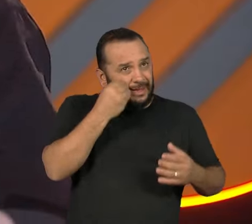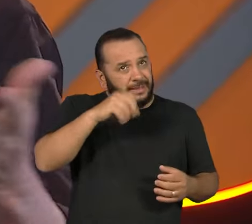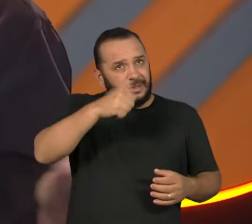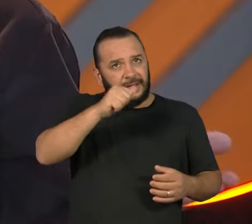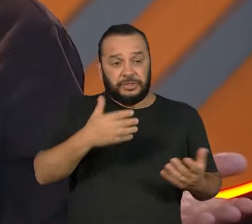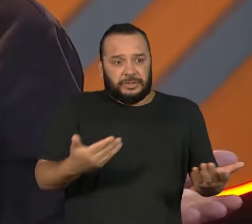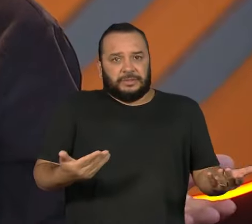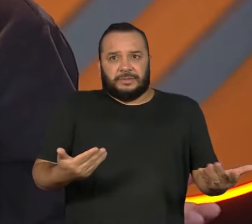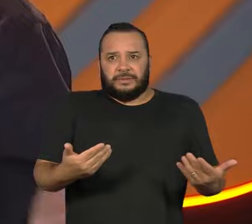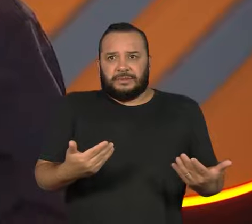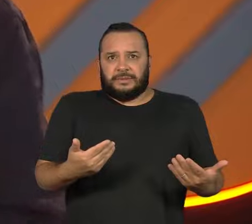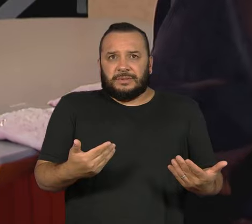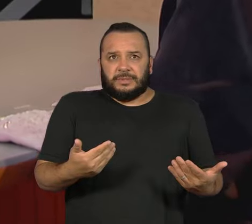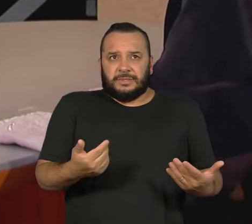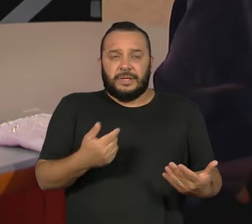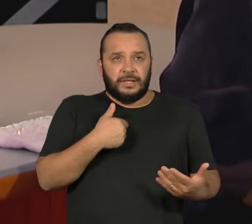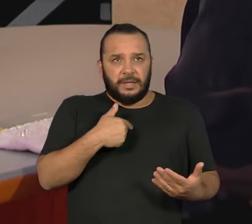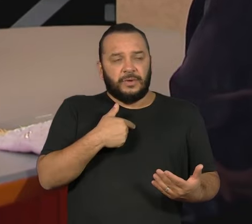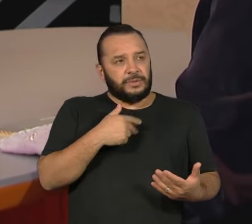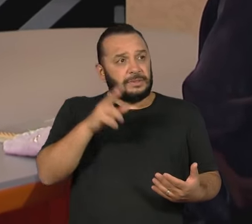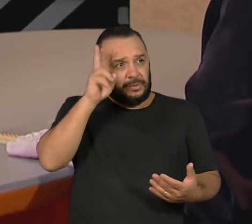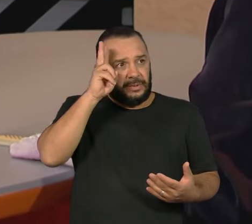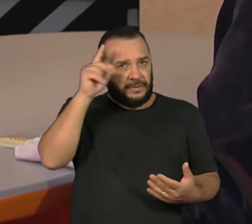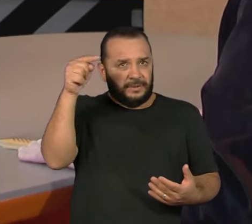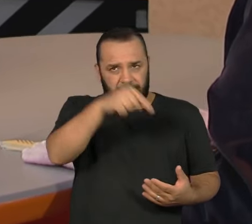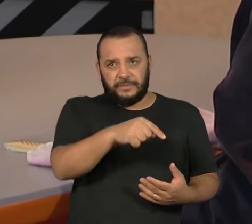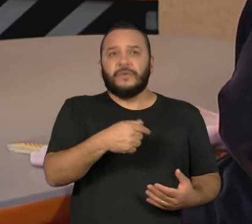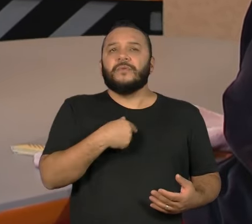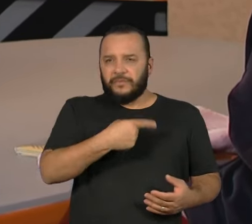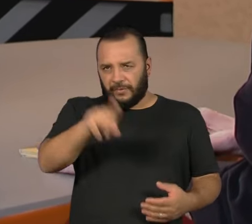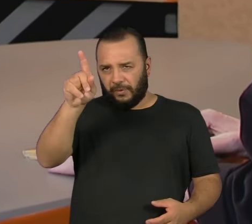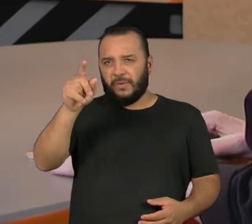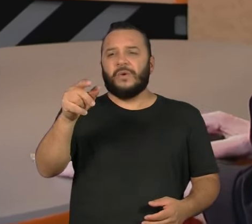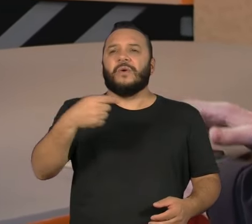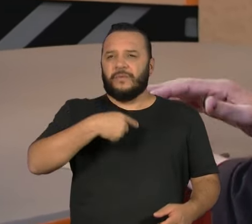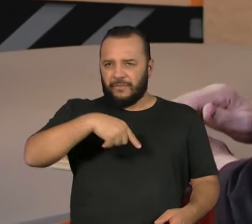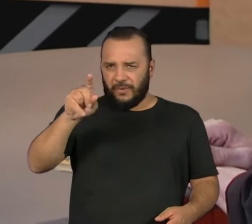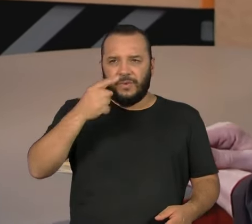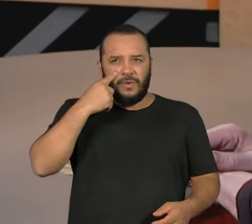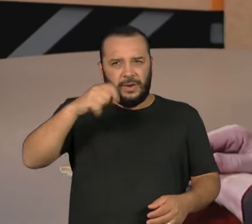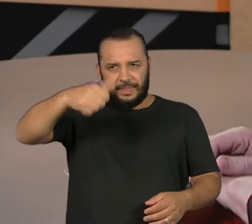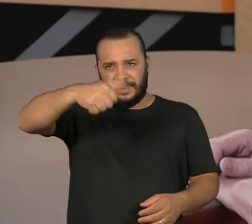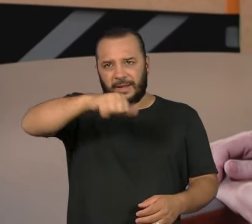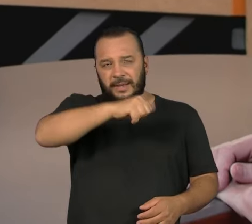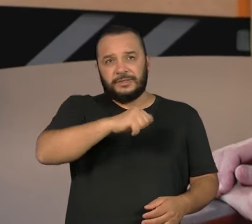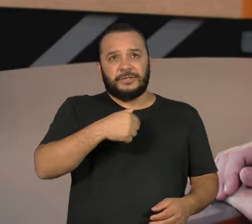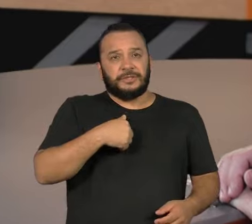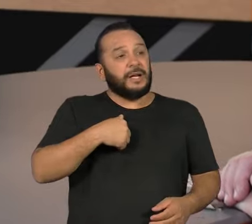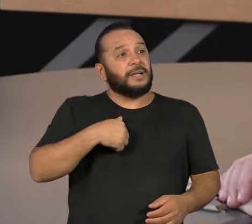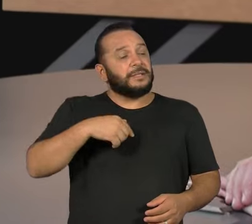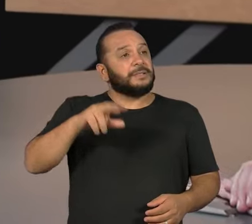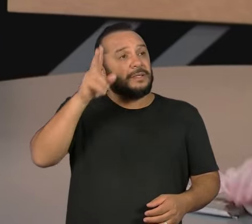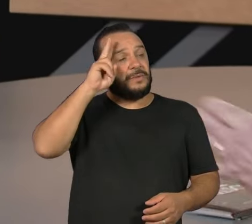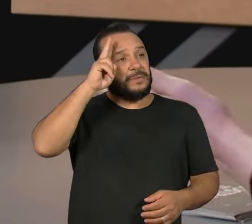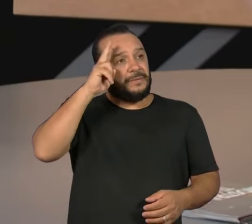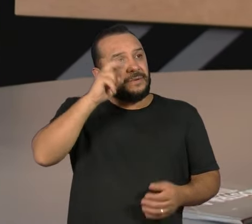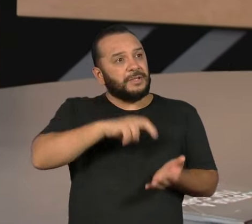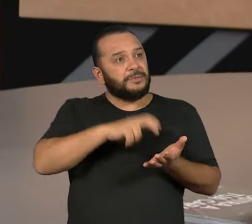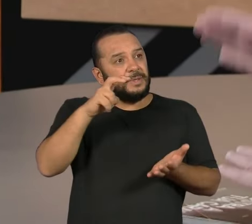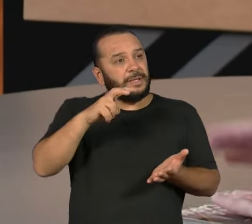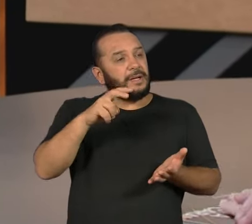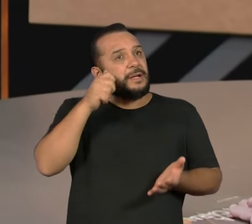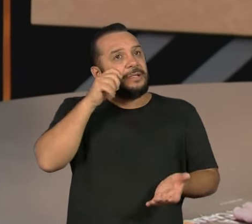ô, maestro, segunda-feira vai ter o teste. Você pode ir na Vila Guilherme? Eu falei, lógico. Segunda-feira de manhã estourou a bolsa da minha mulher. Ela entrou em trabalho de